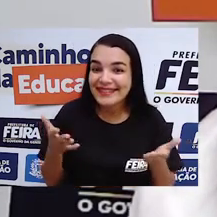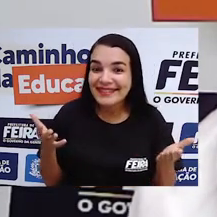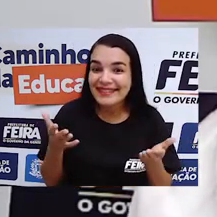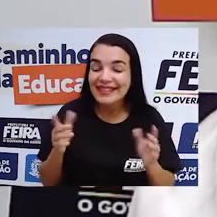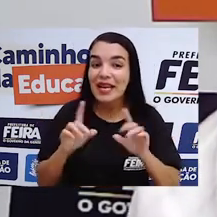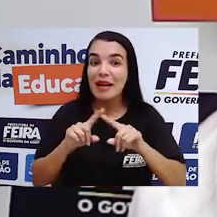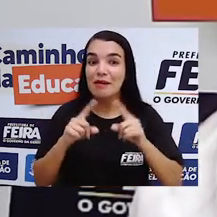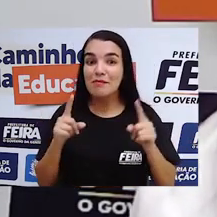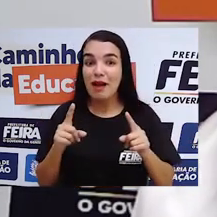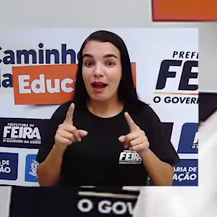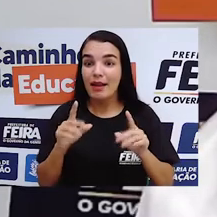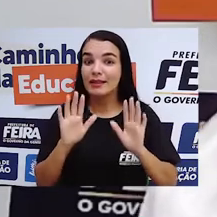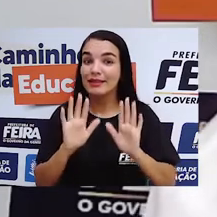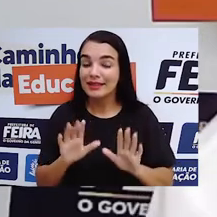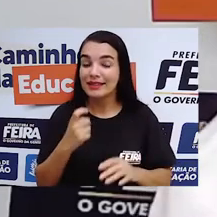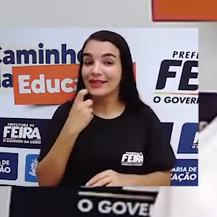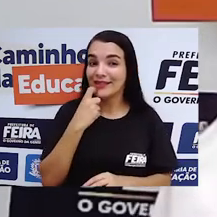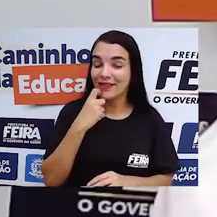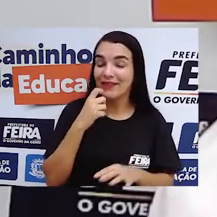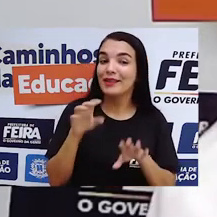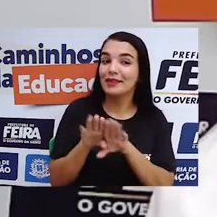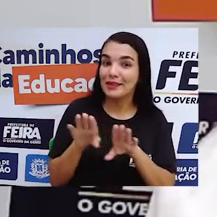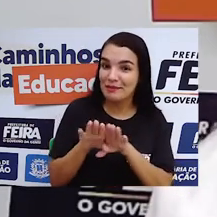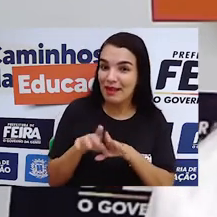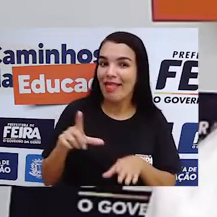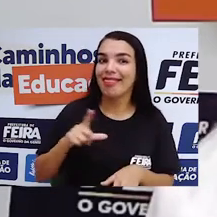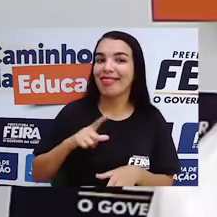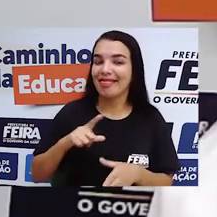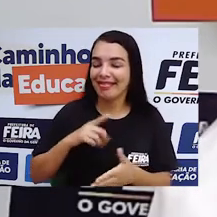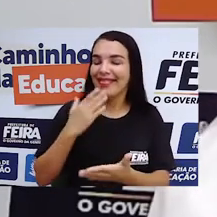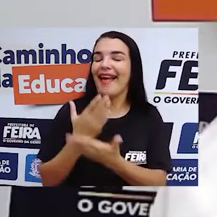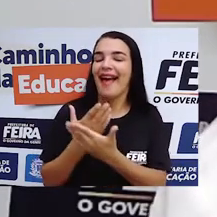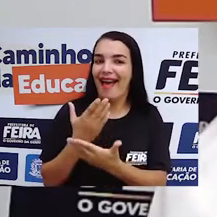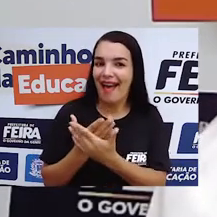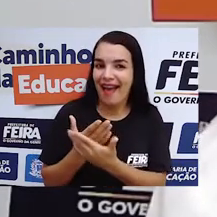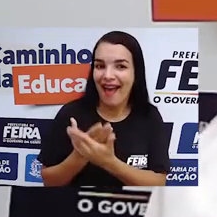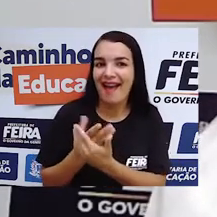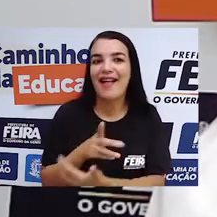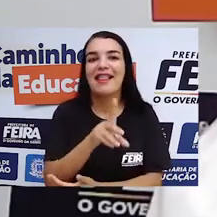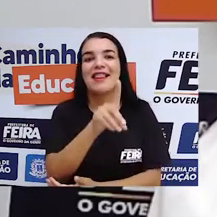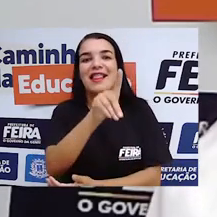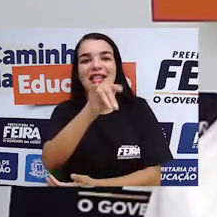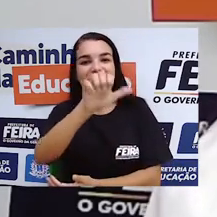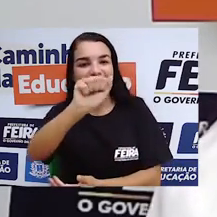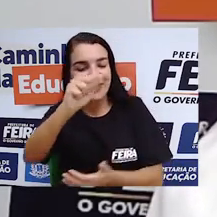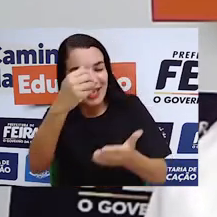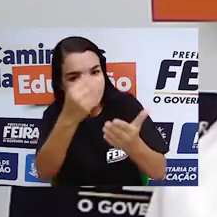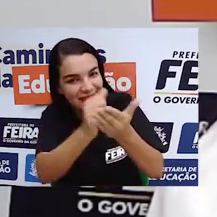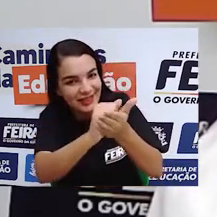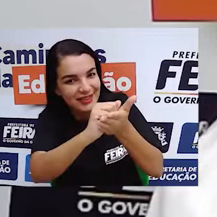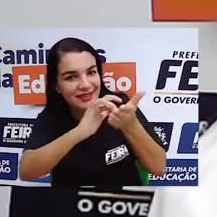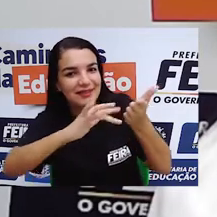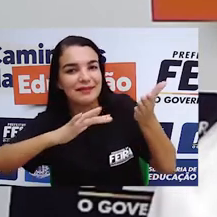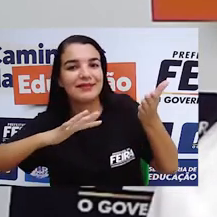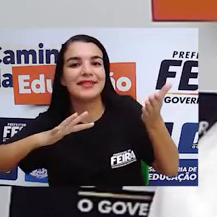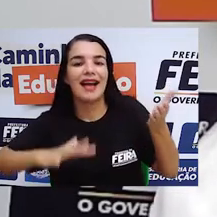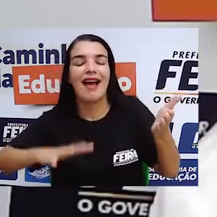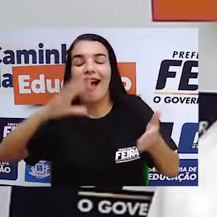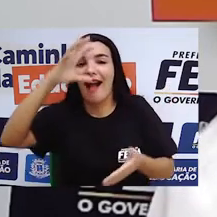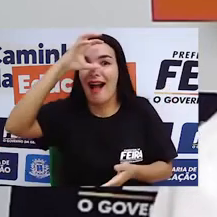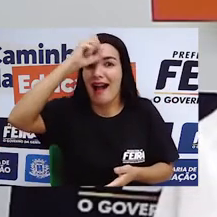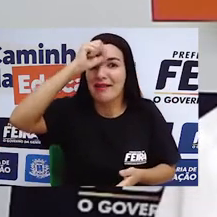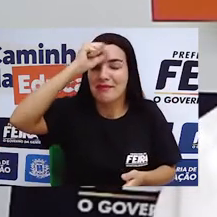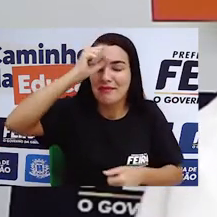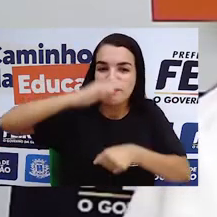mas sexta-feira também é dia de aula, também é dia de atividade, também é dia da gente produzir e aprender